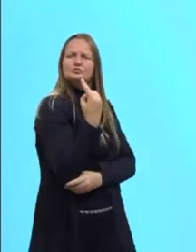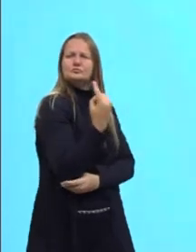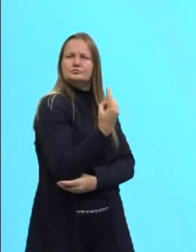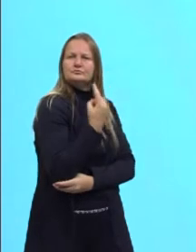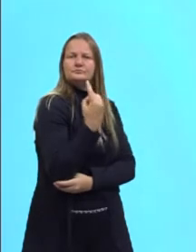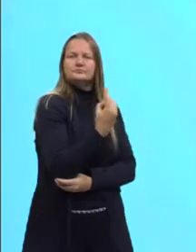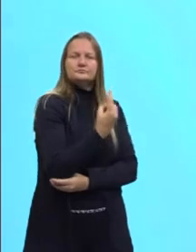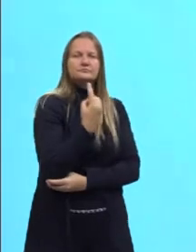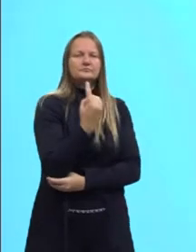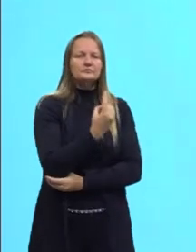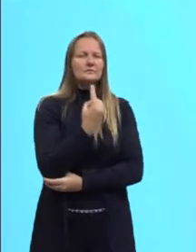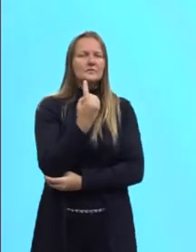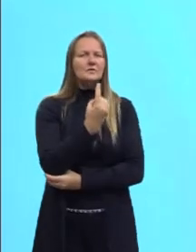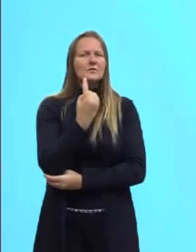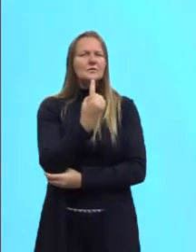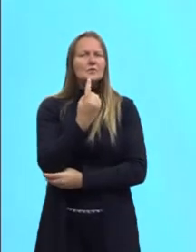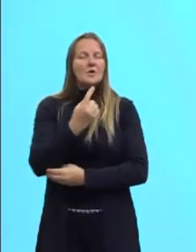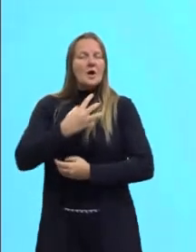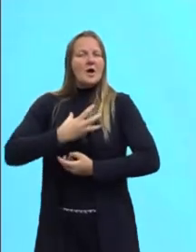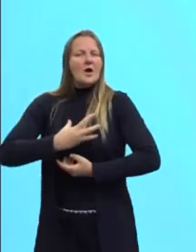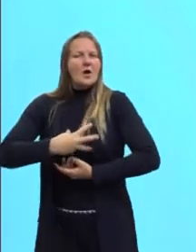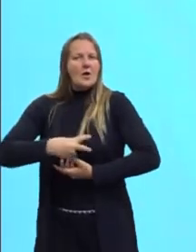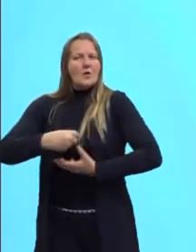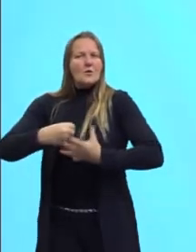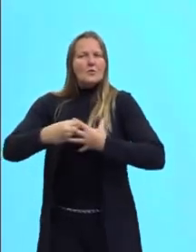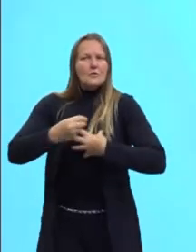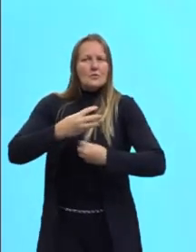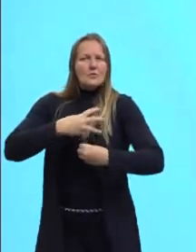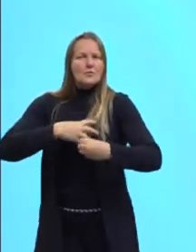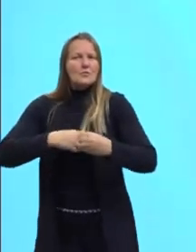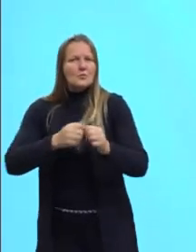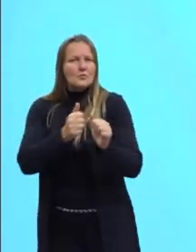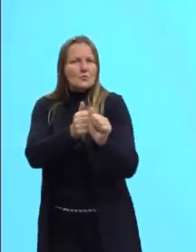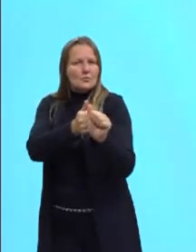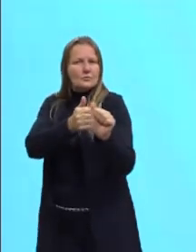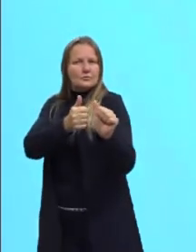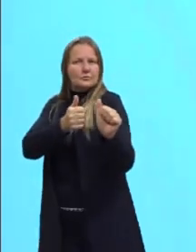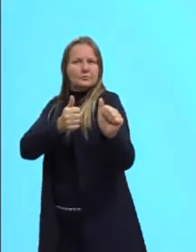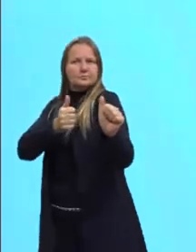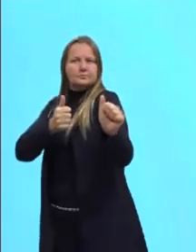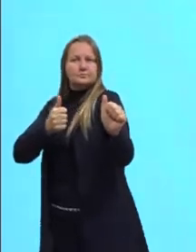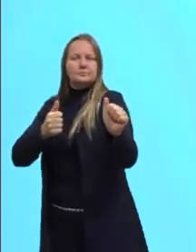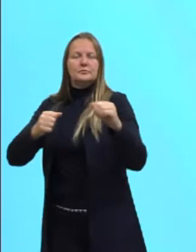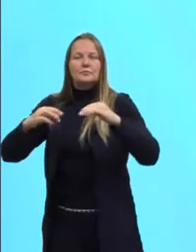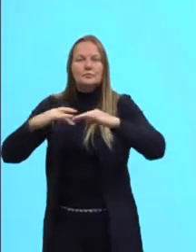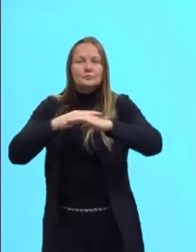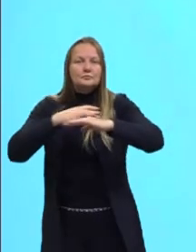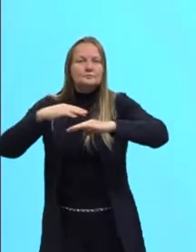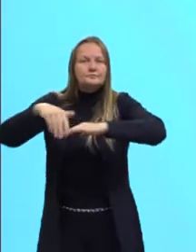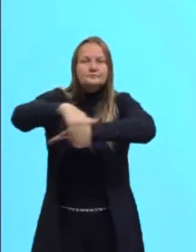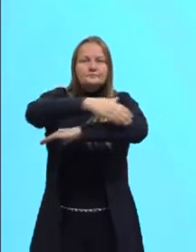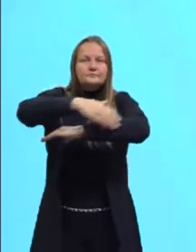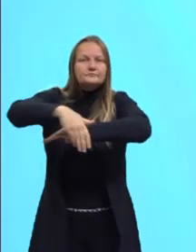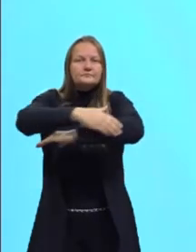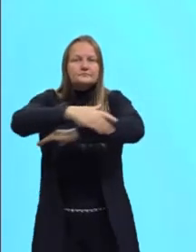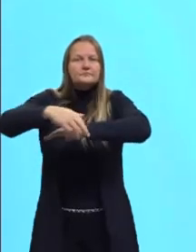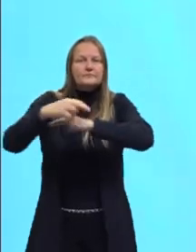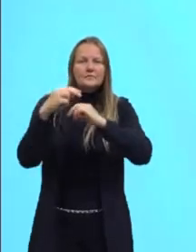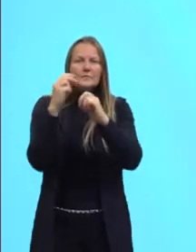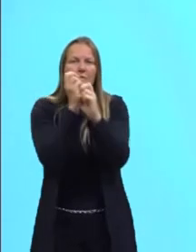única e cada filho seu como se fosse o Pródigo e atravessou a rua com seu passo